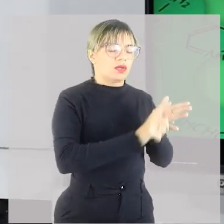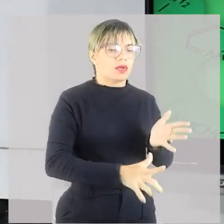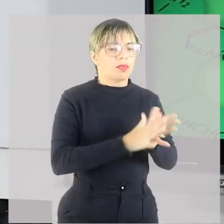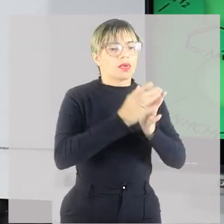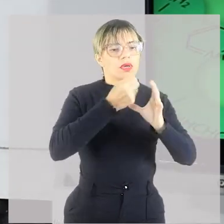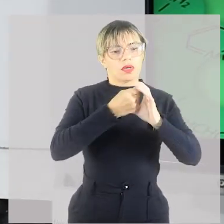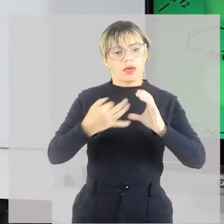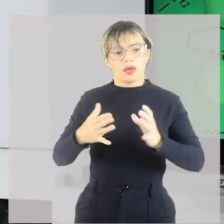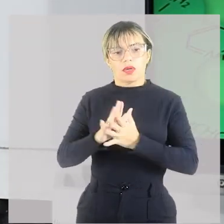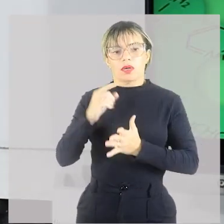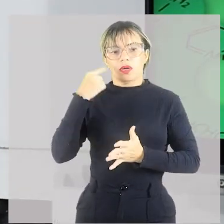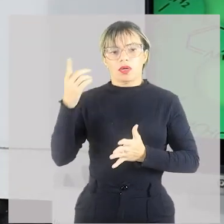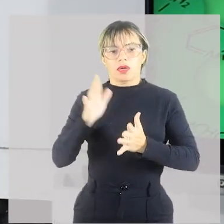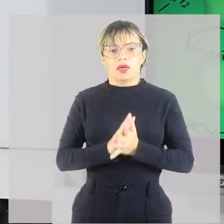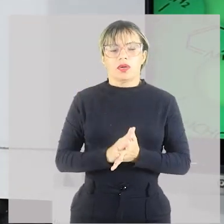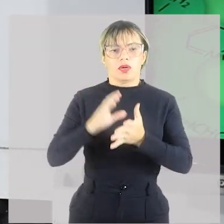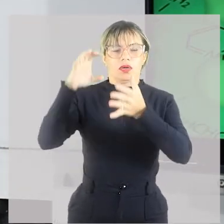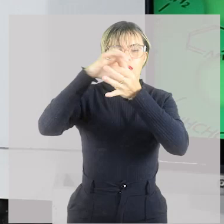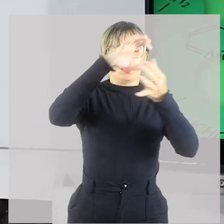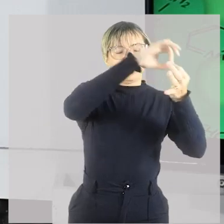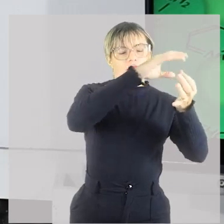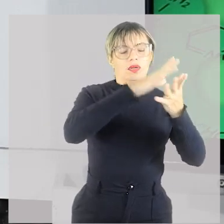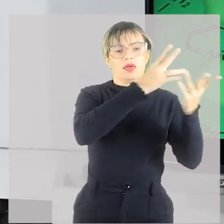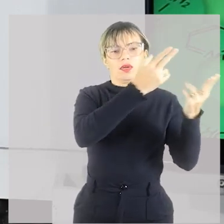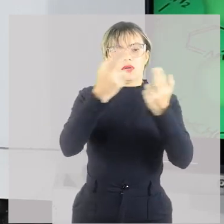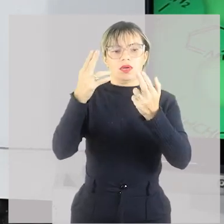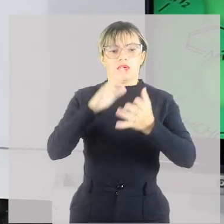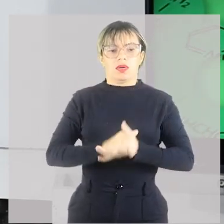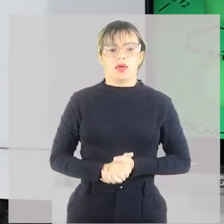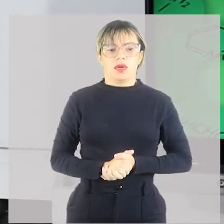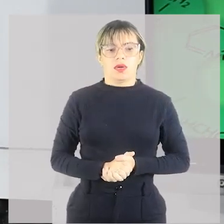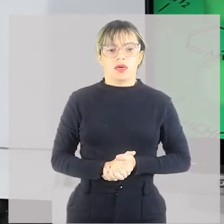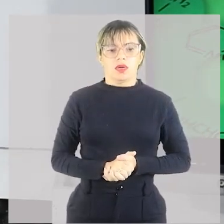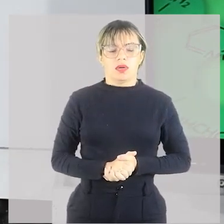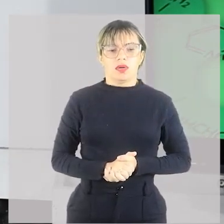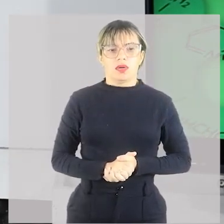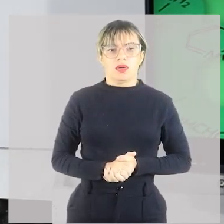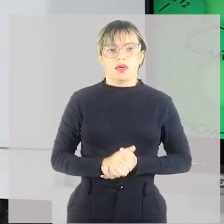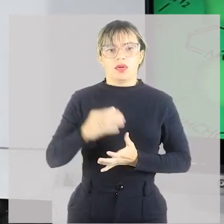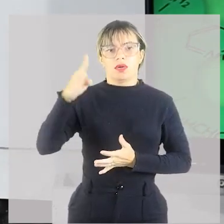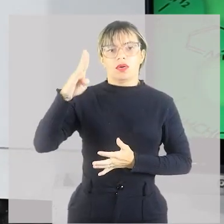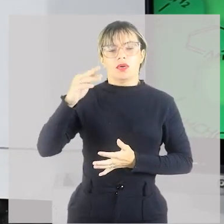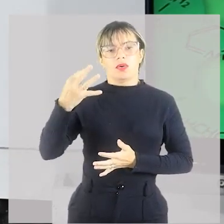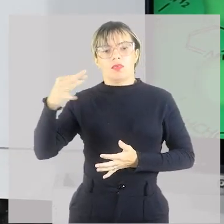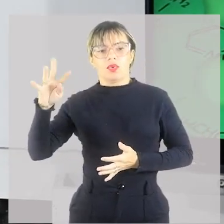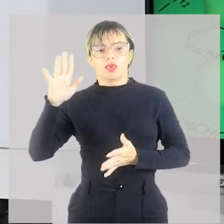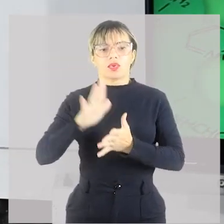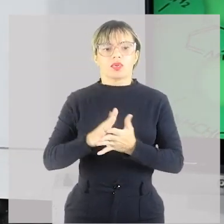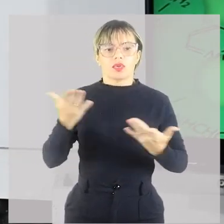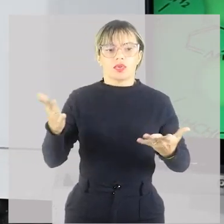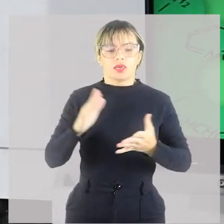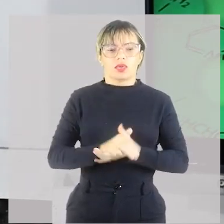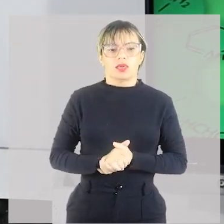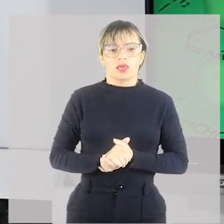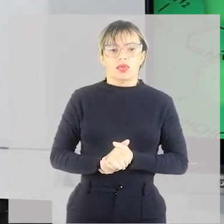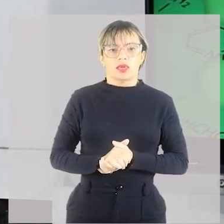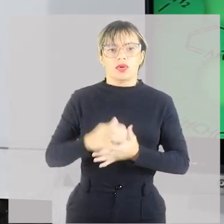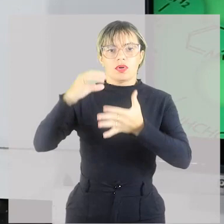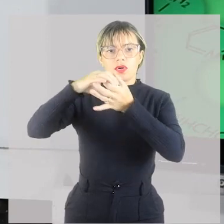Ele falou cis, então vou colocar os ligantes iguais do mesmo lado. Como ele falou but, são 4 carbonos. Então aqui tem que ter um carbono, aqui tem que ter